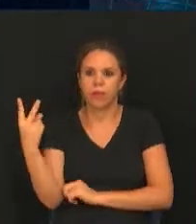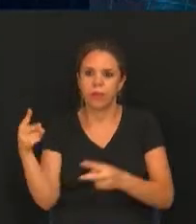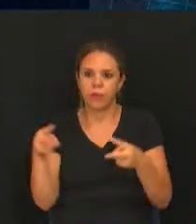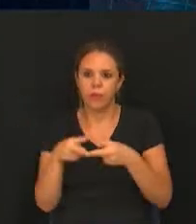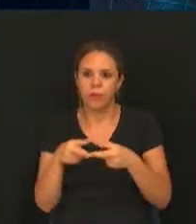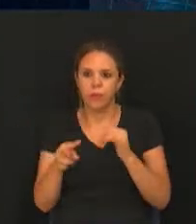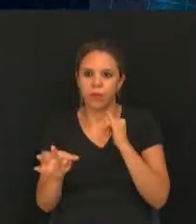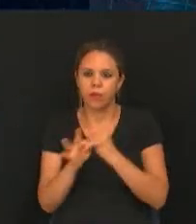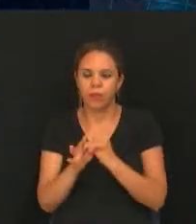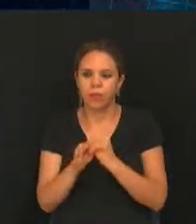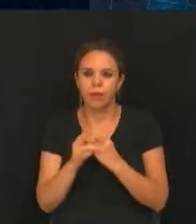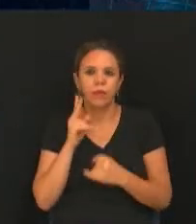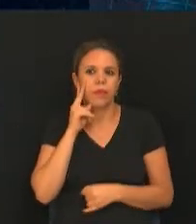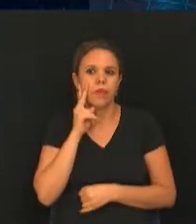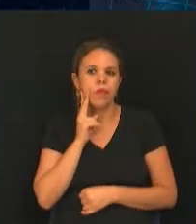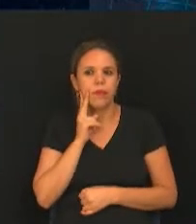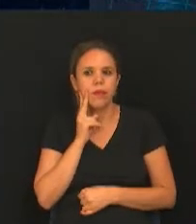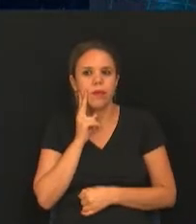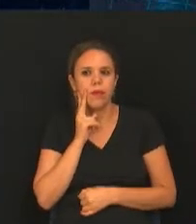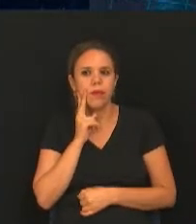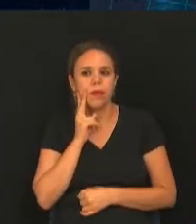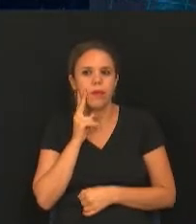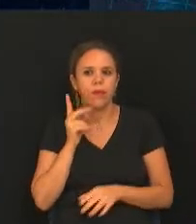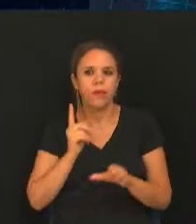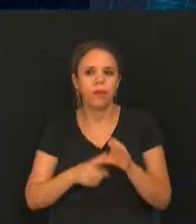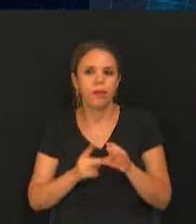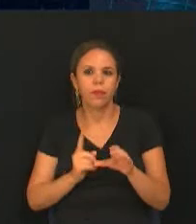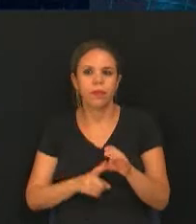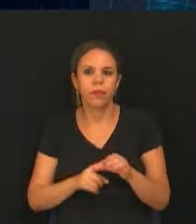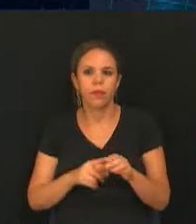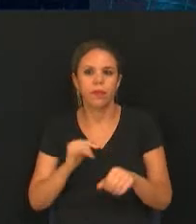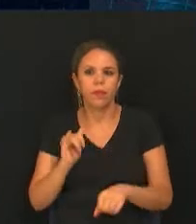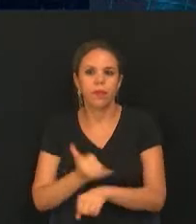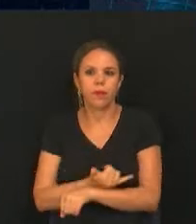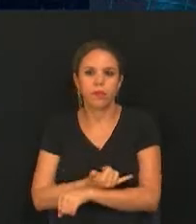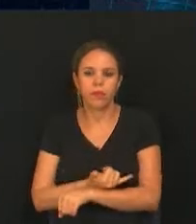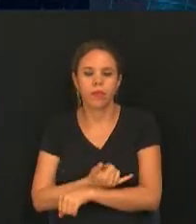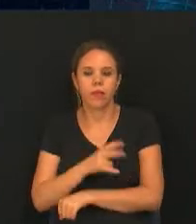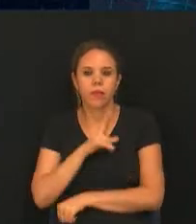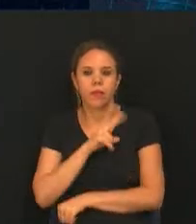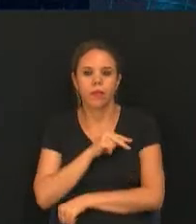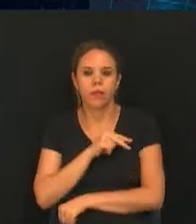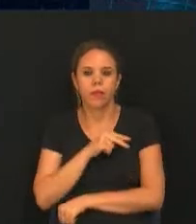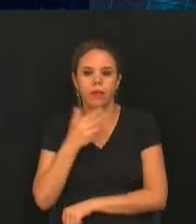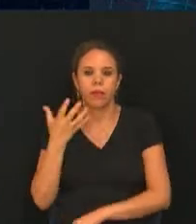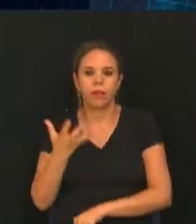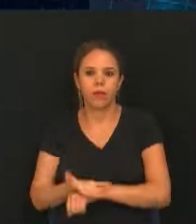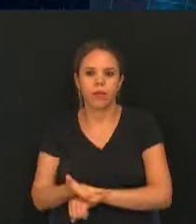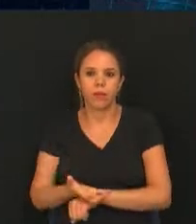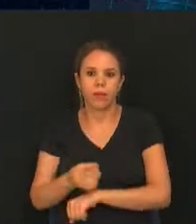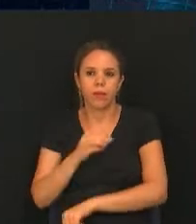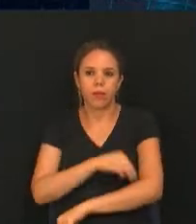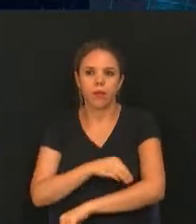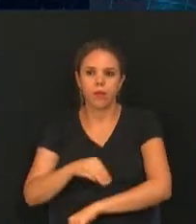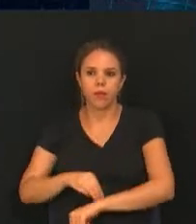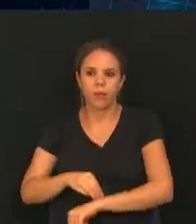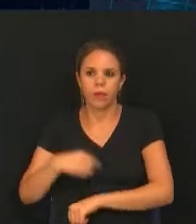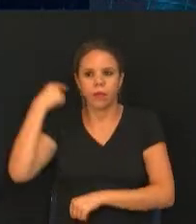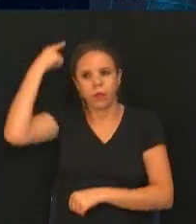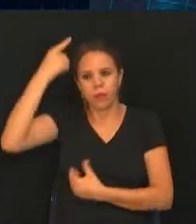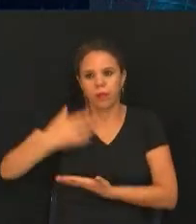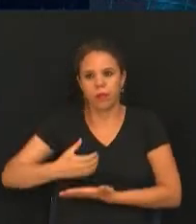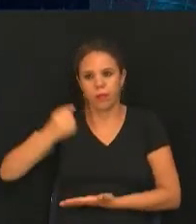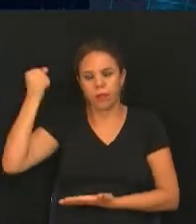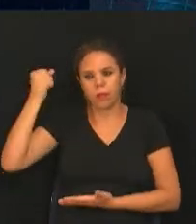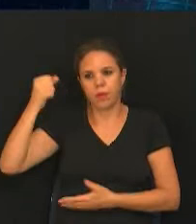Paulínia, Itatiba, Vinhedo, na sequência Cosmópolis, Jaguariúna, Arthur Nogueira, Nova Odessa,